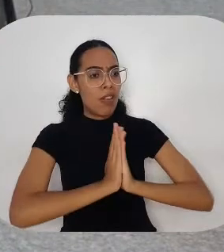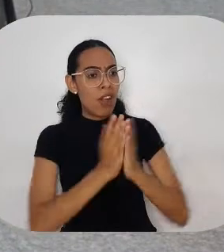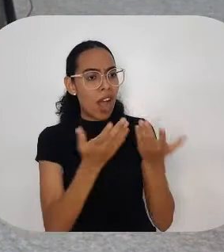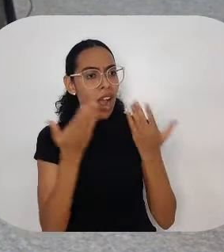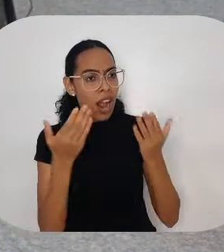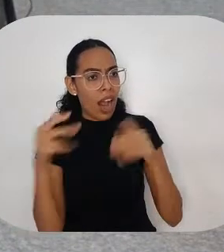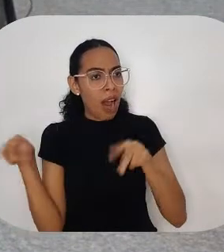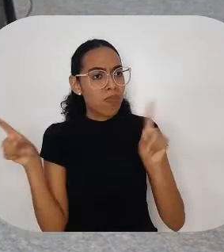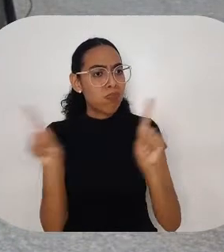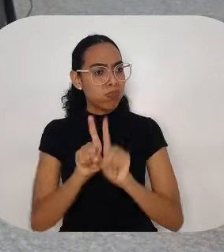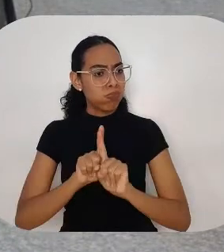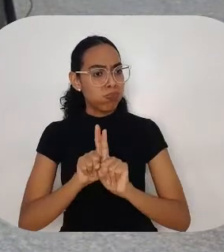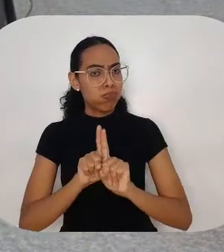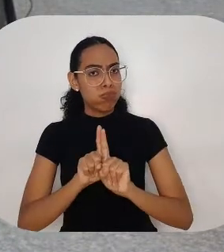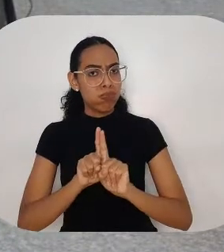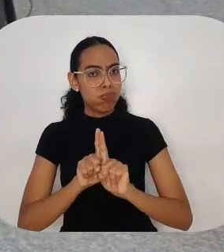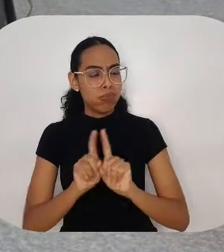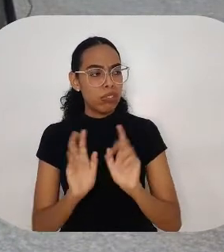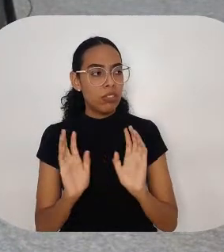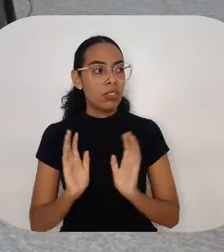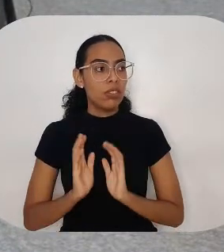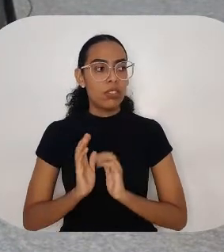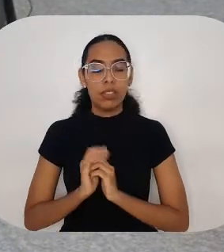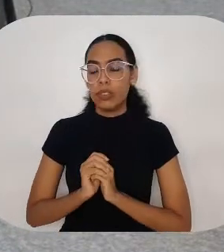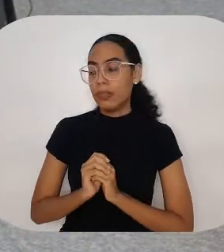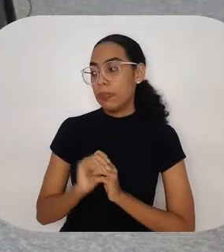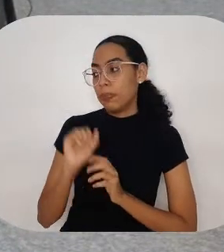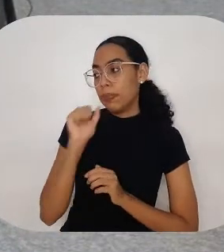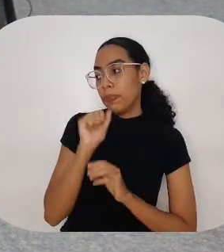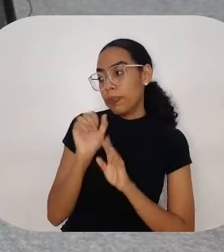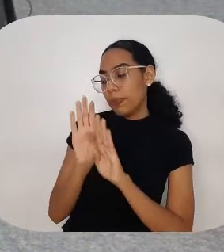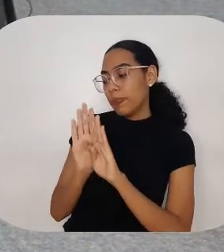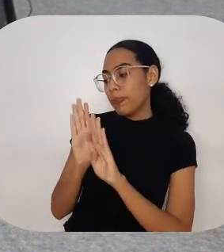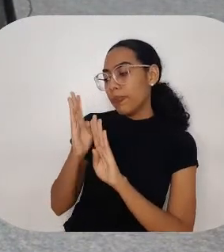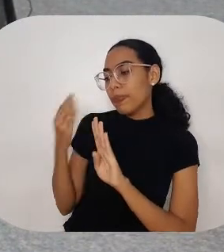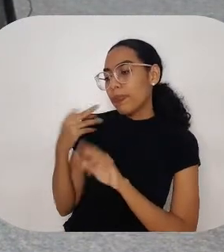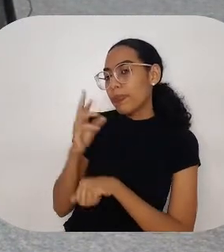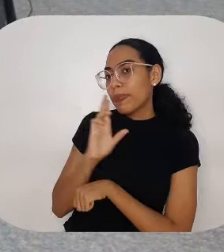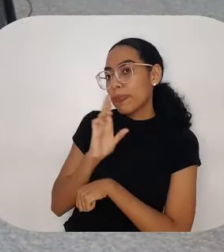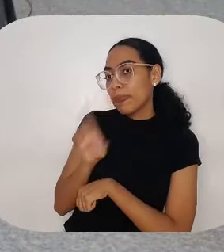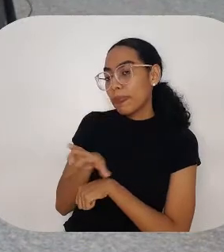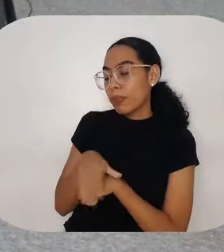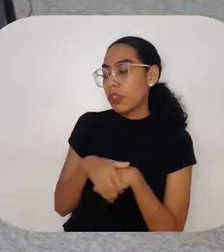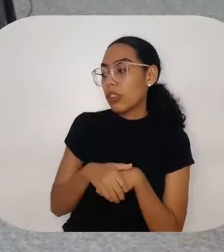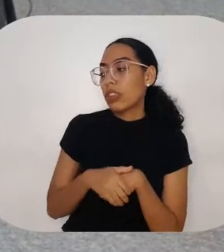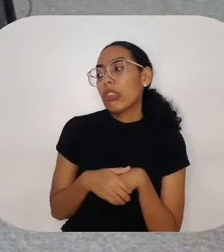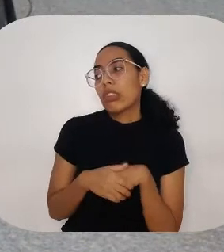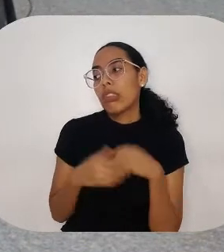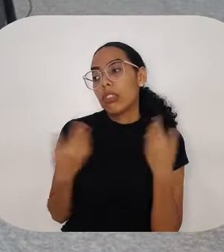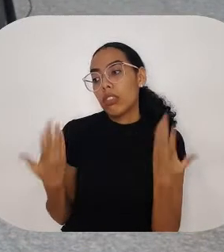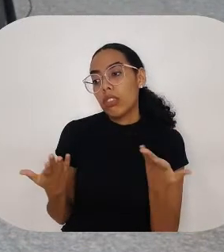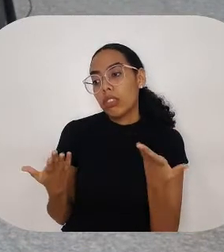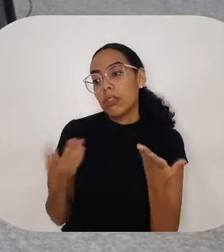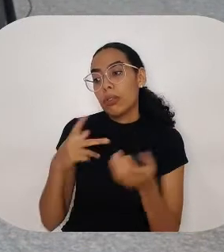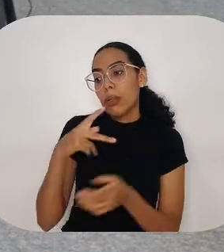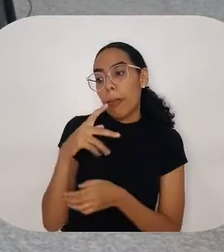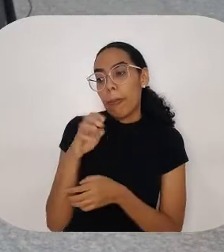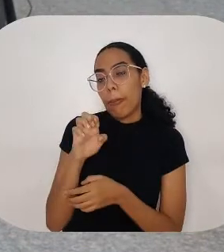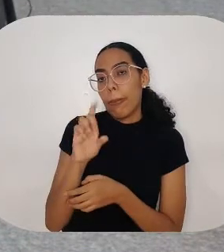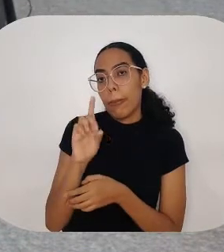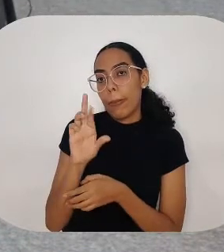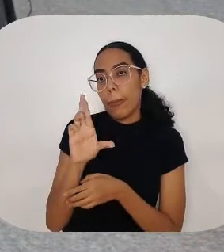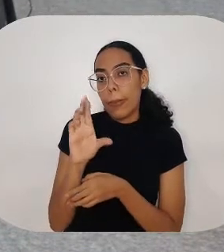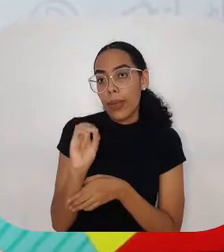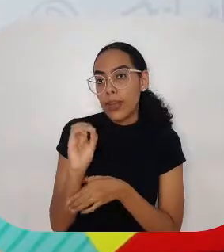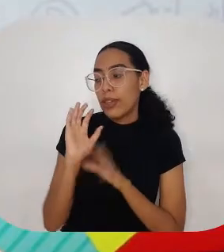você quer ser meu par? E as meninas abriam a porta e respondiam: mas Pedro,